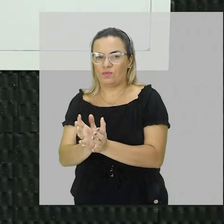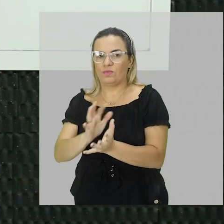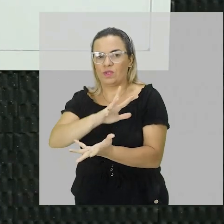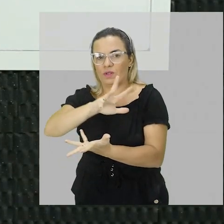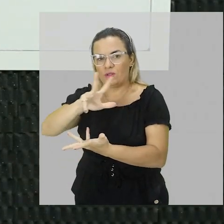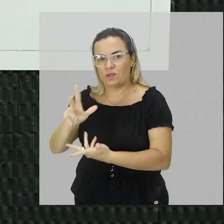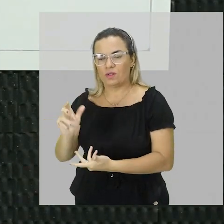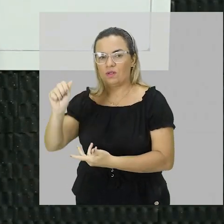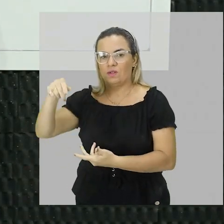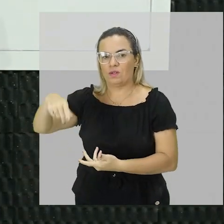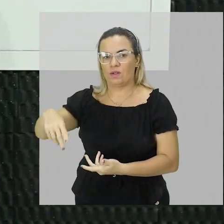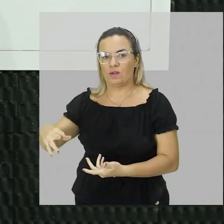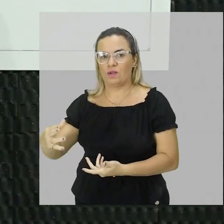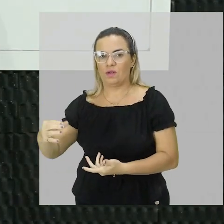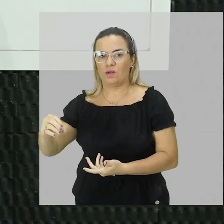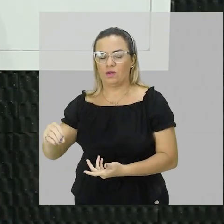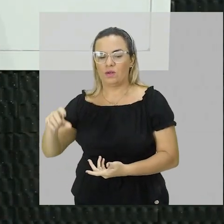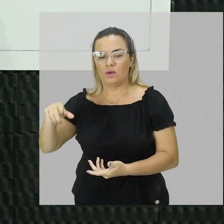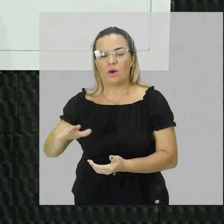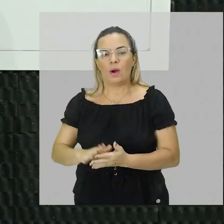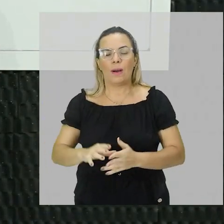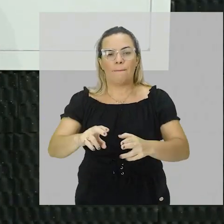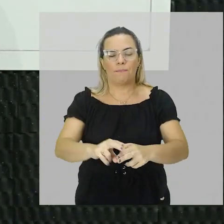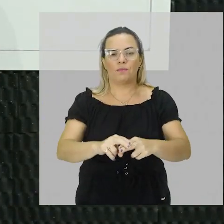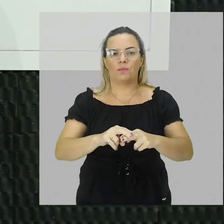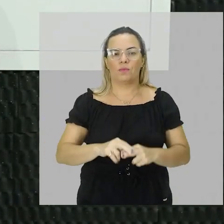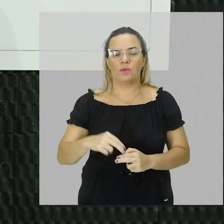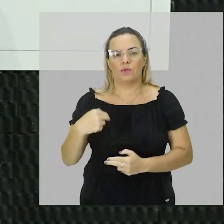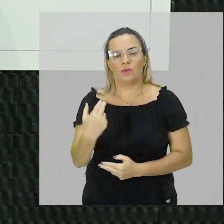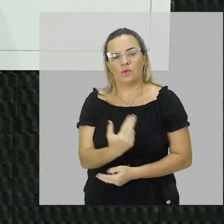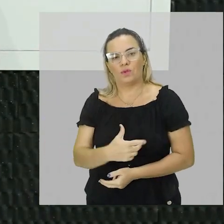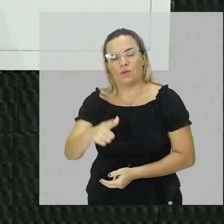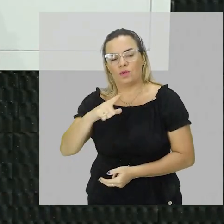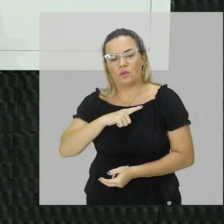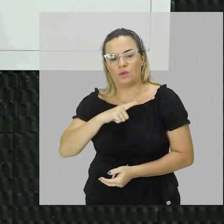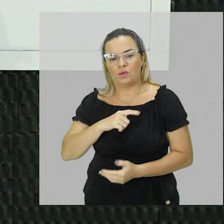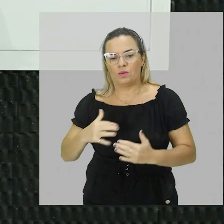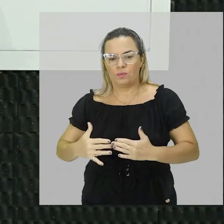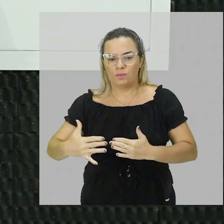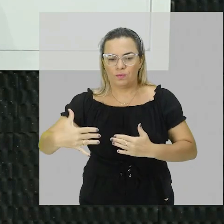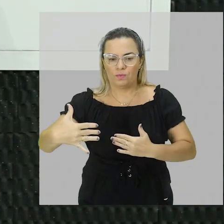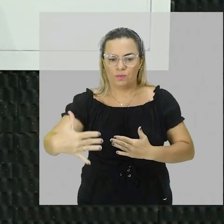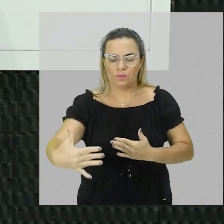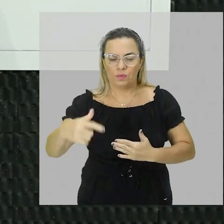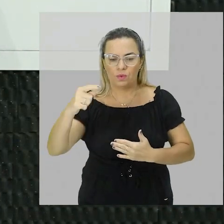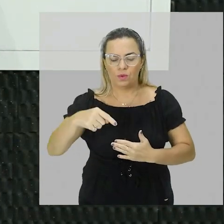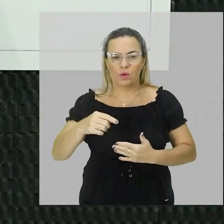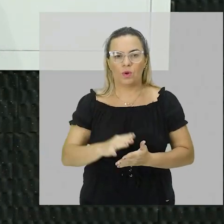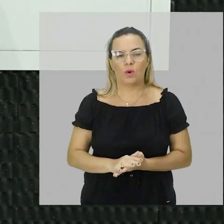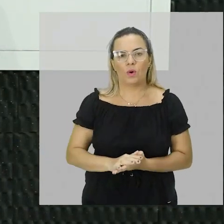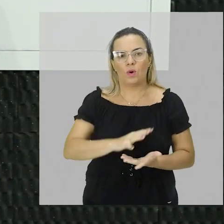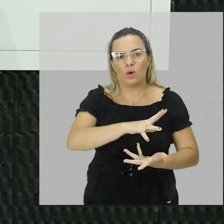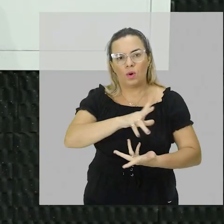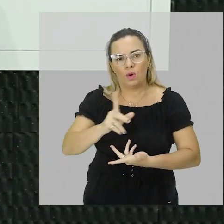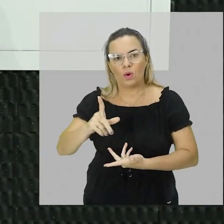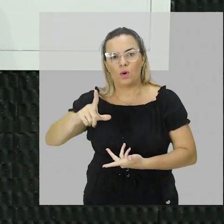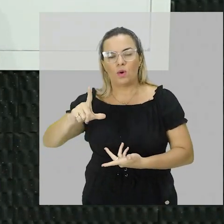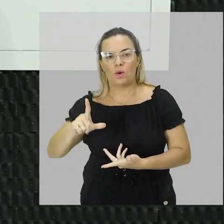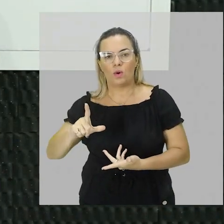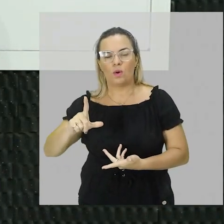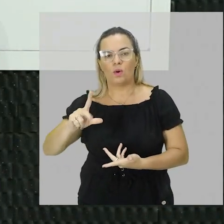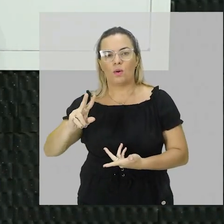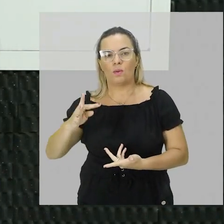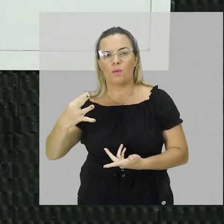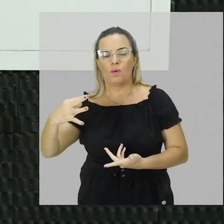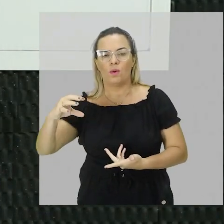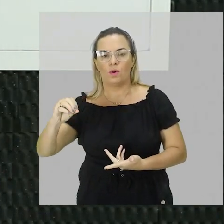não. É por isso que nós tivemos aí durante algum tempo Plutão sendo considerado um planeta, mas